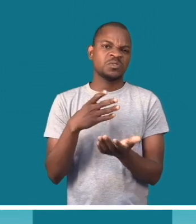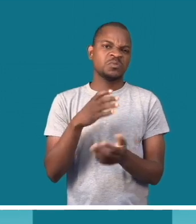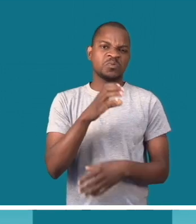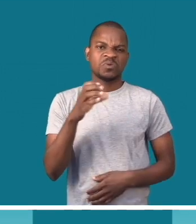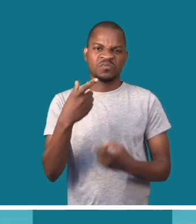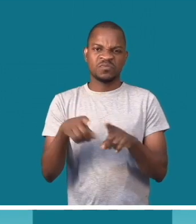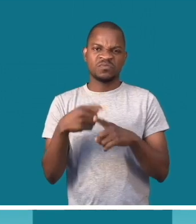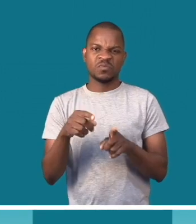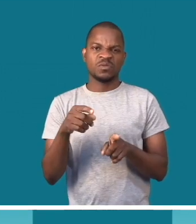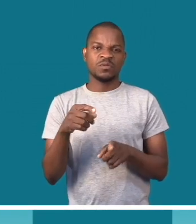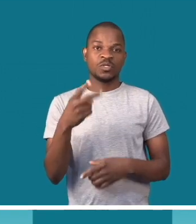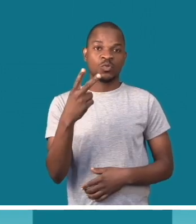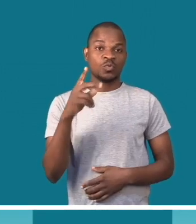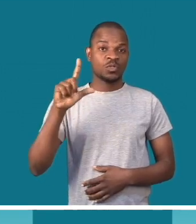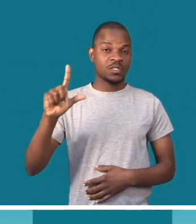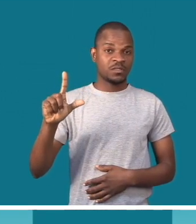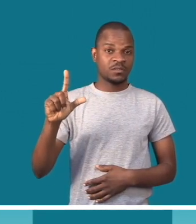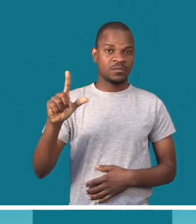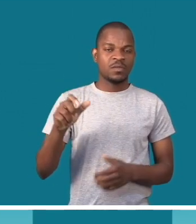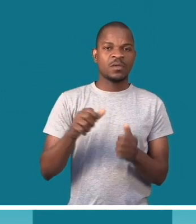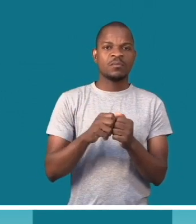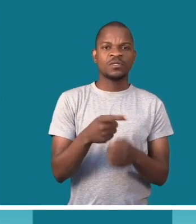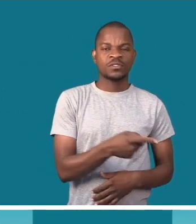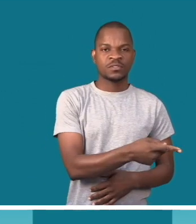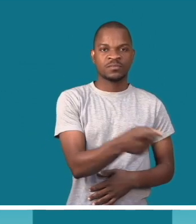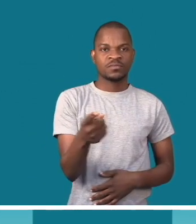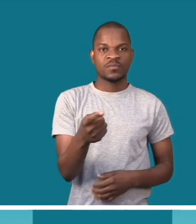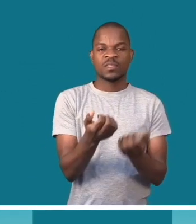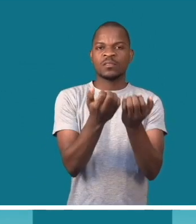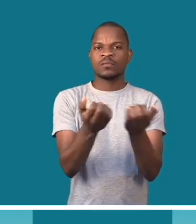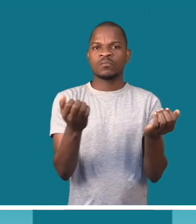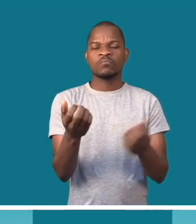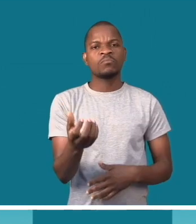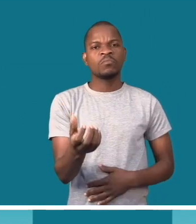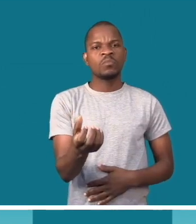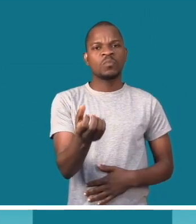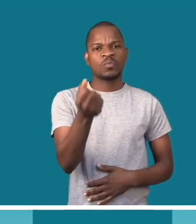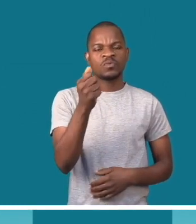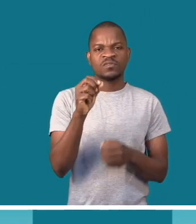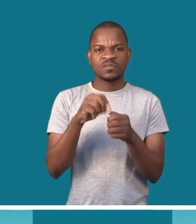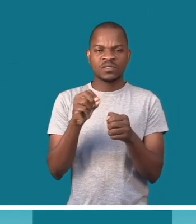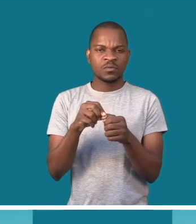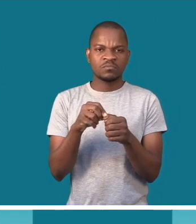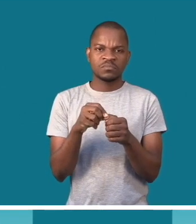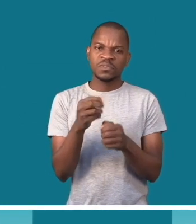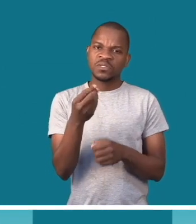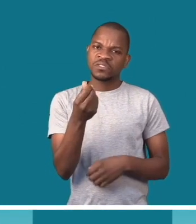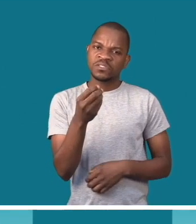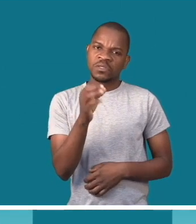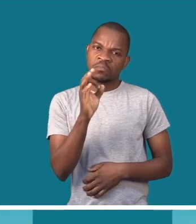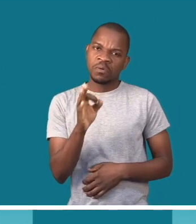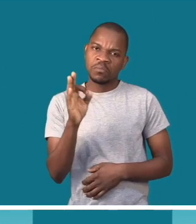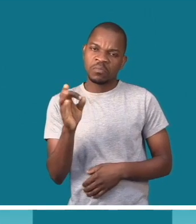litros. Aqui o mealheiro. As crianças podem fazer uma pequena poupança,